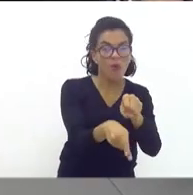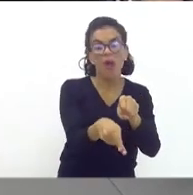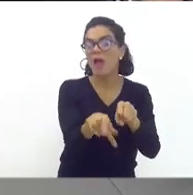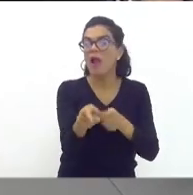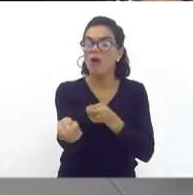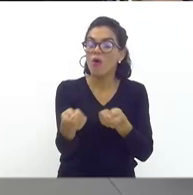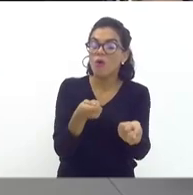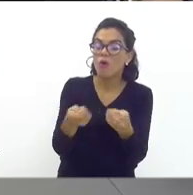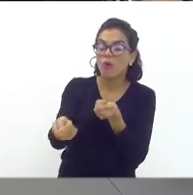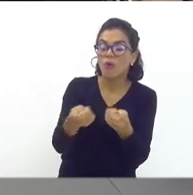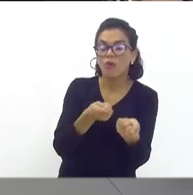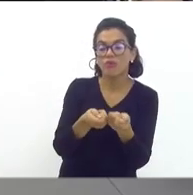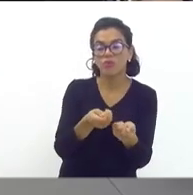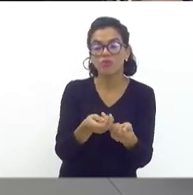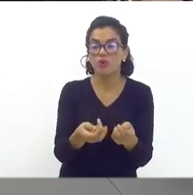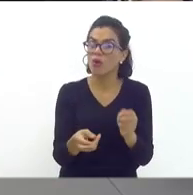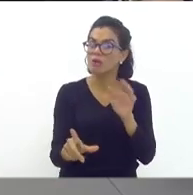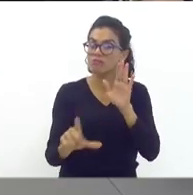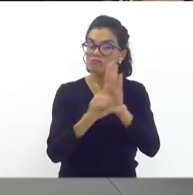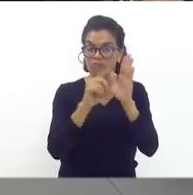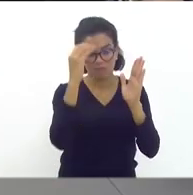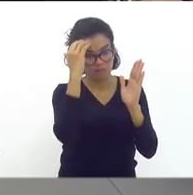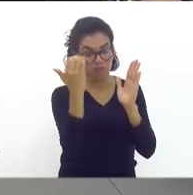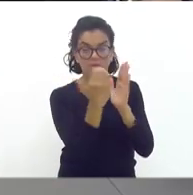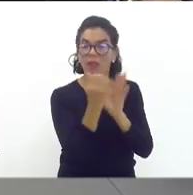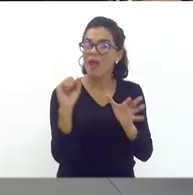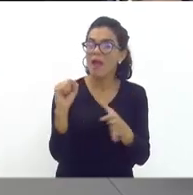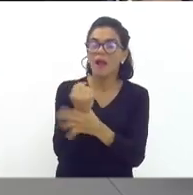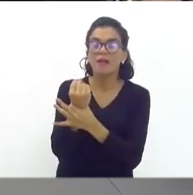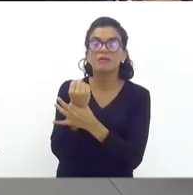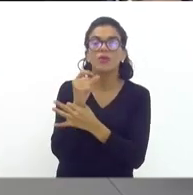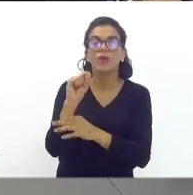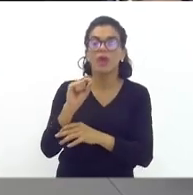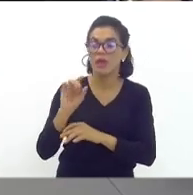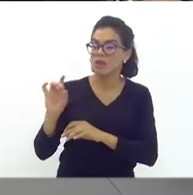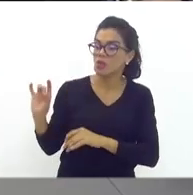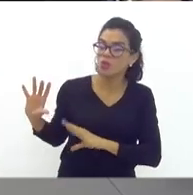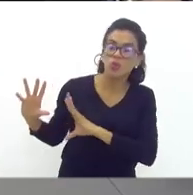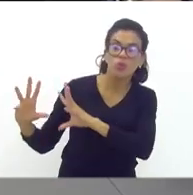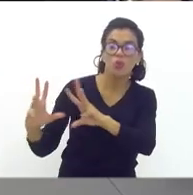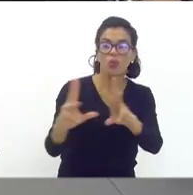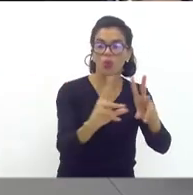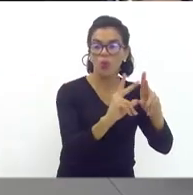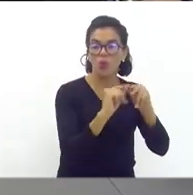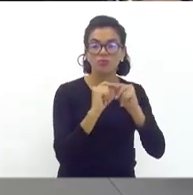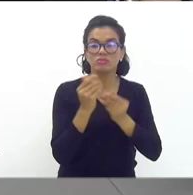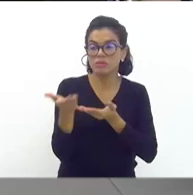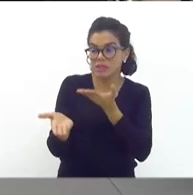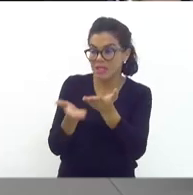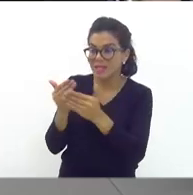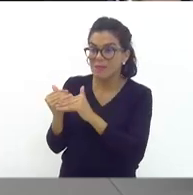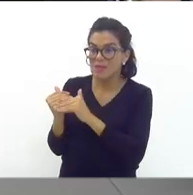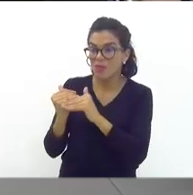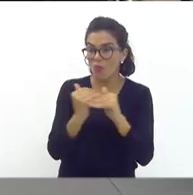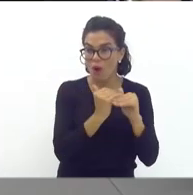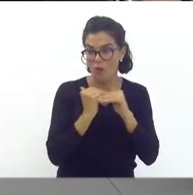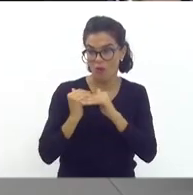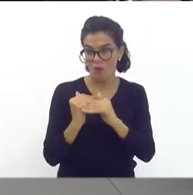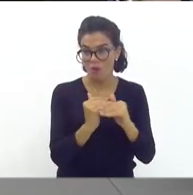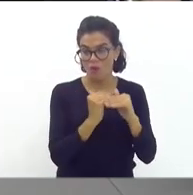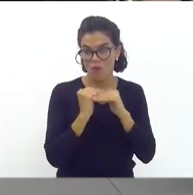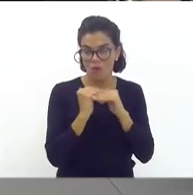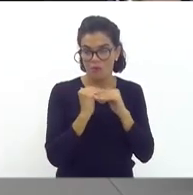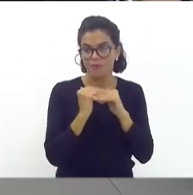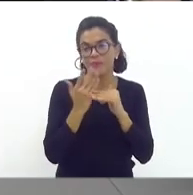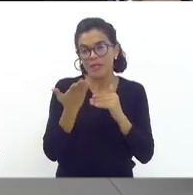de legalidade Isso é para garantir que nenhum usuário tem um tratamento diferenciado essa é uma premissa essa